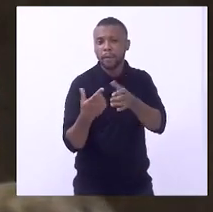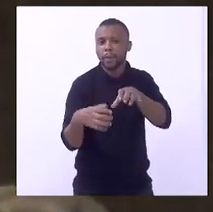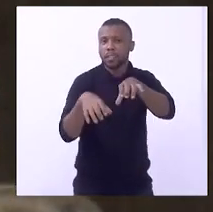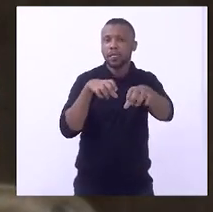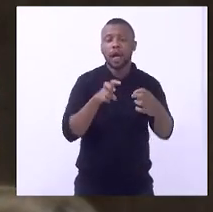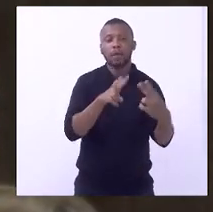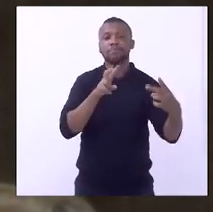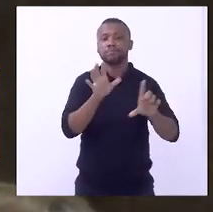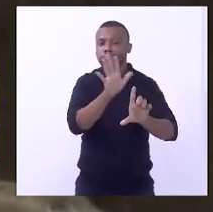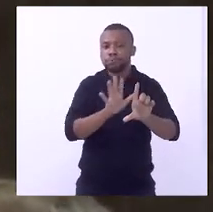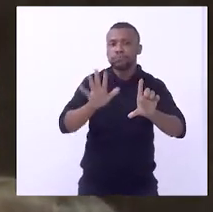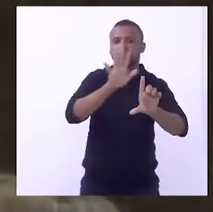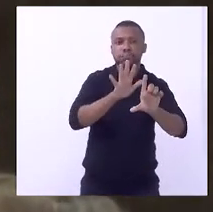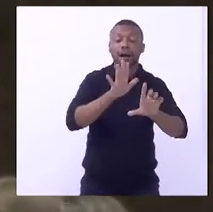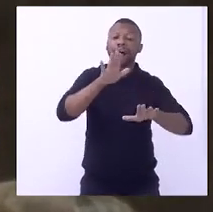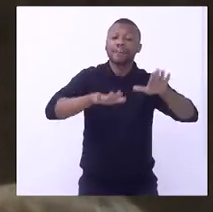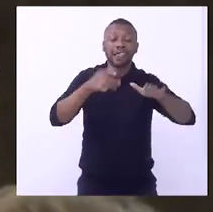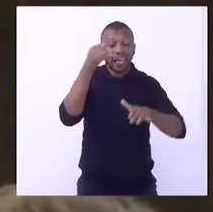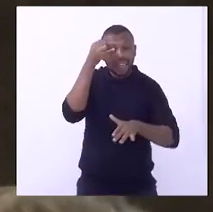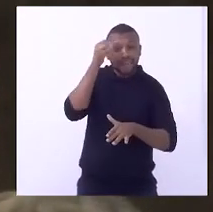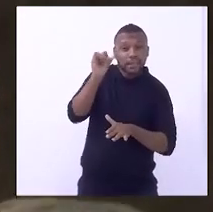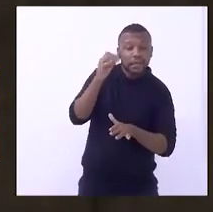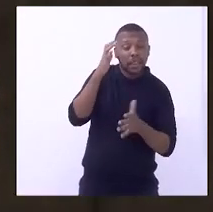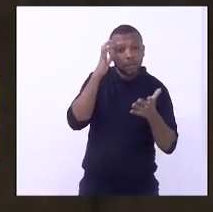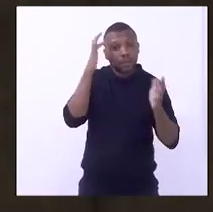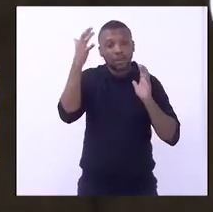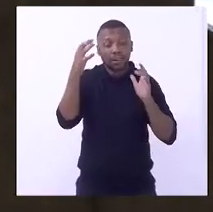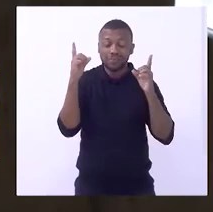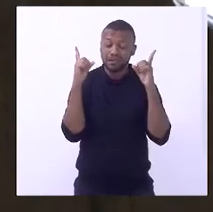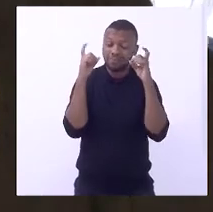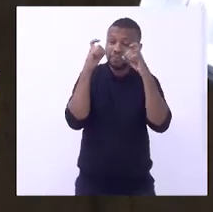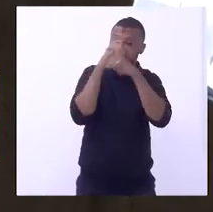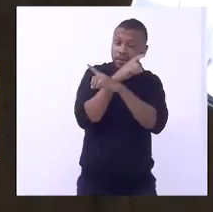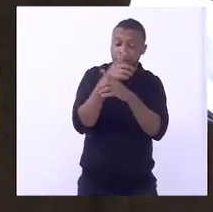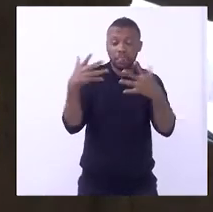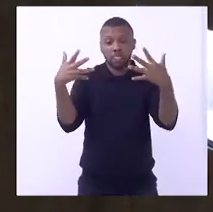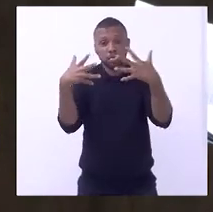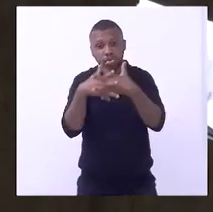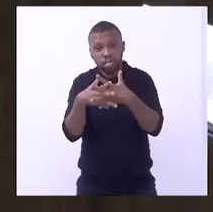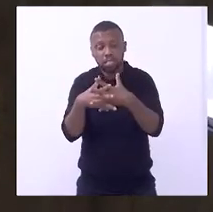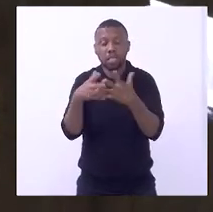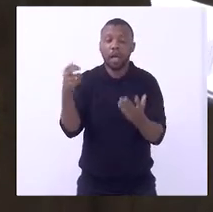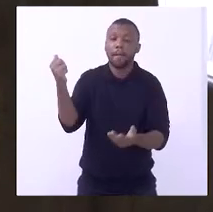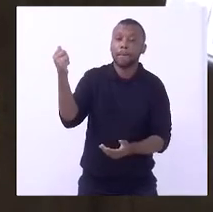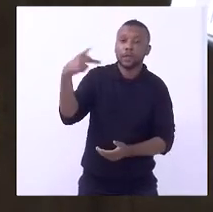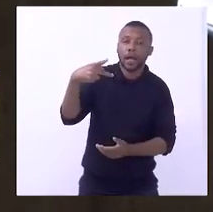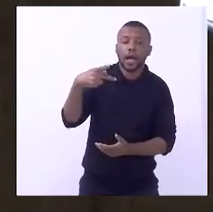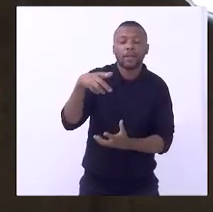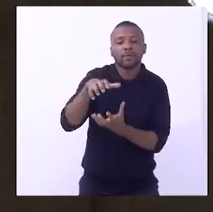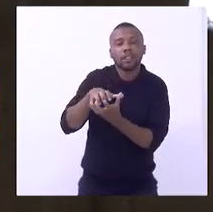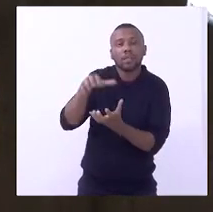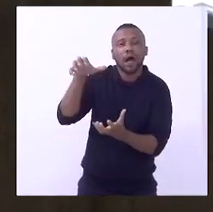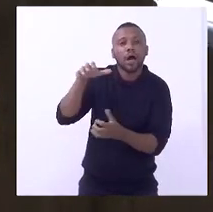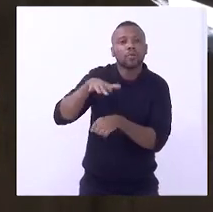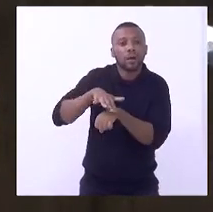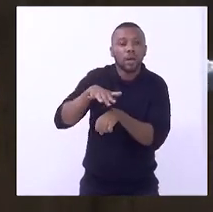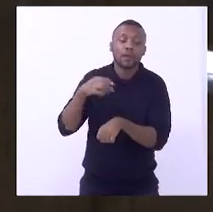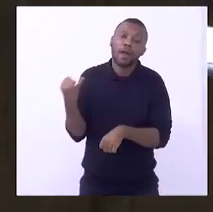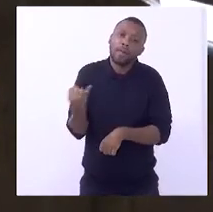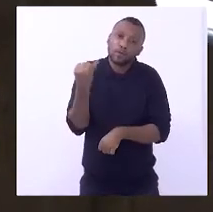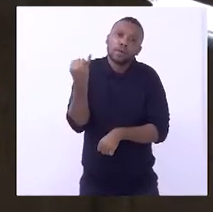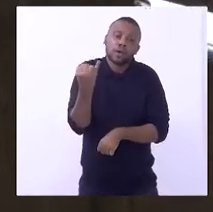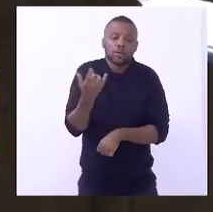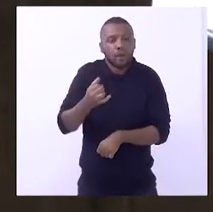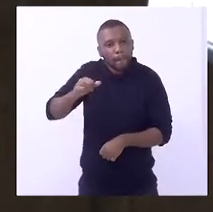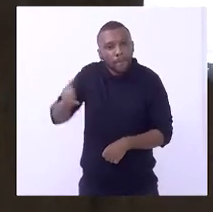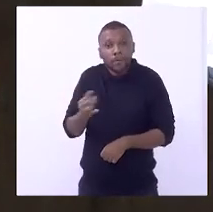Márcio, aquelas situações muitas vezes constrangedoras, difíceis, aposentados, idosos, doentes. Então, muito importante a iniciativa usando a